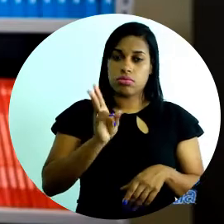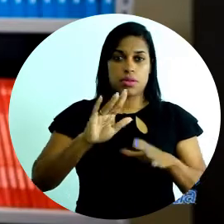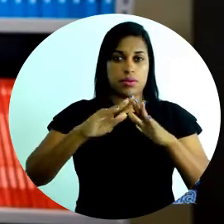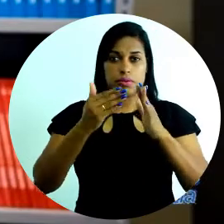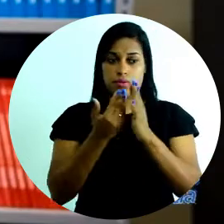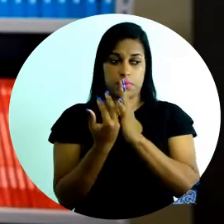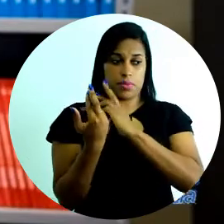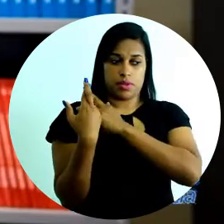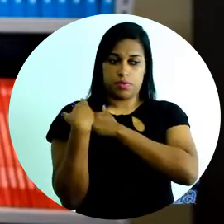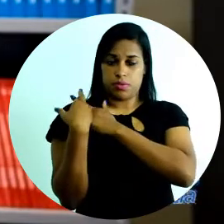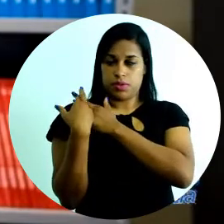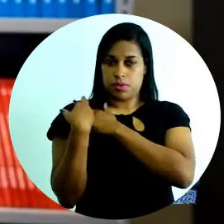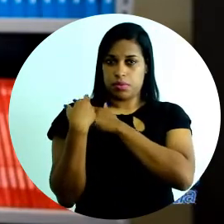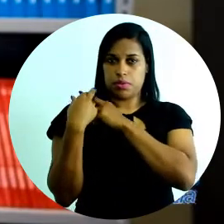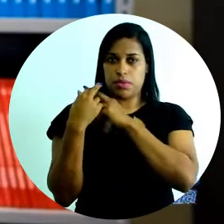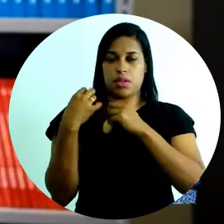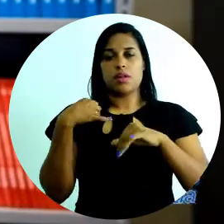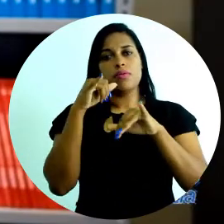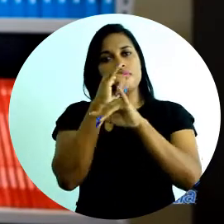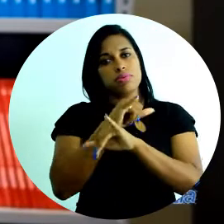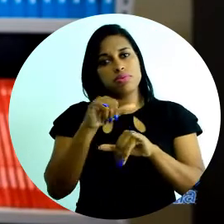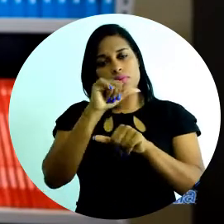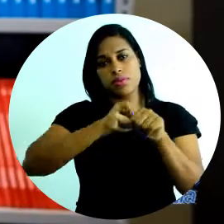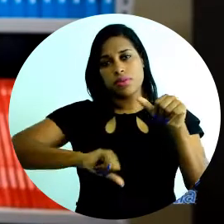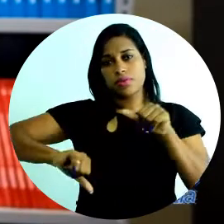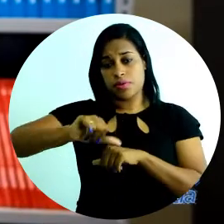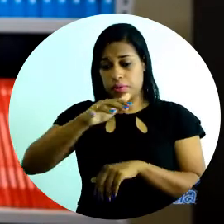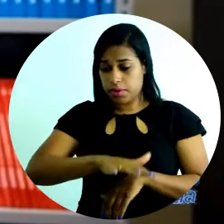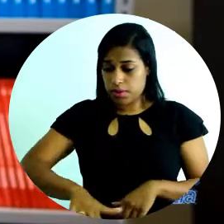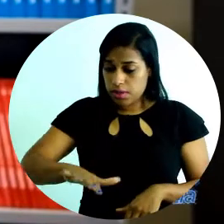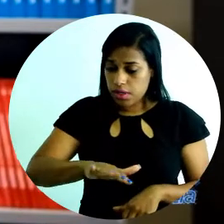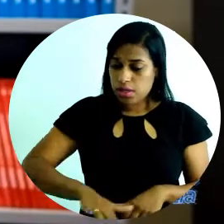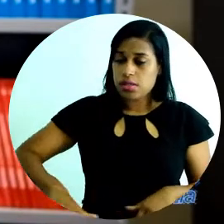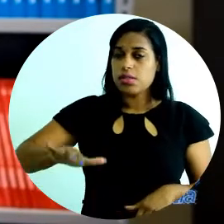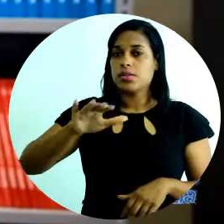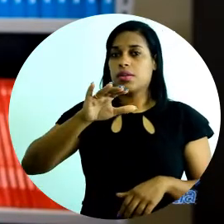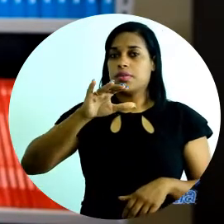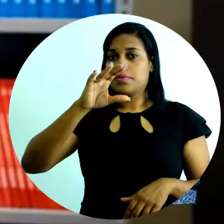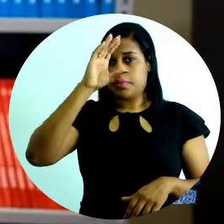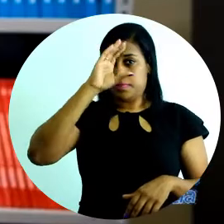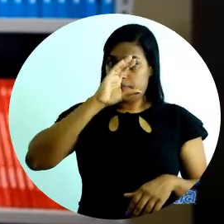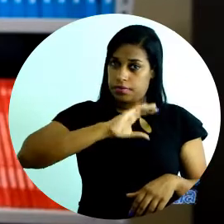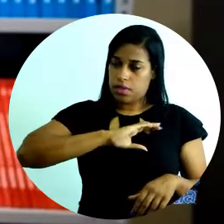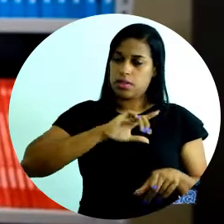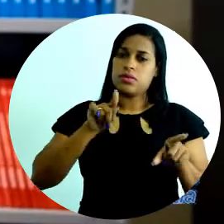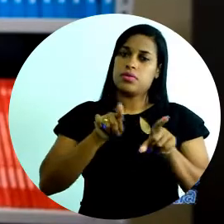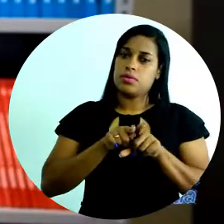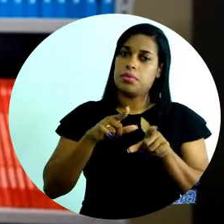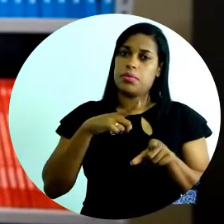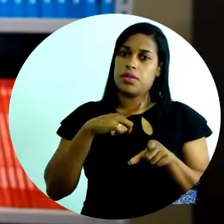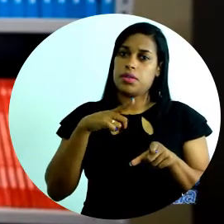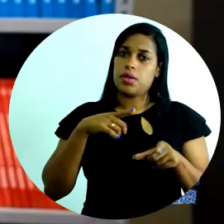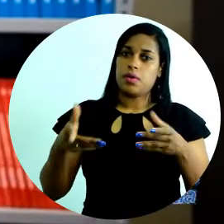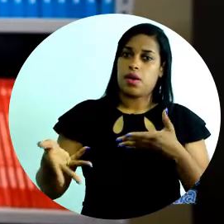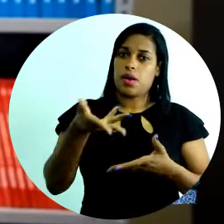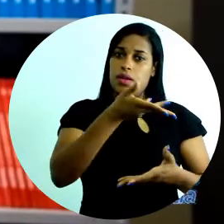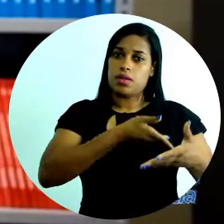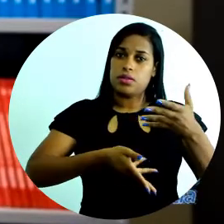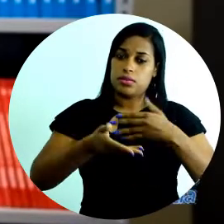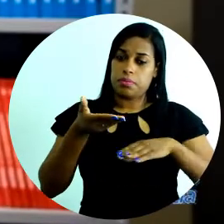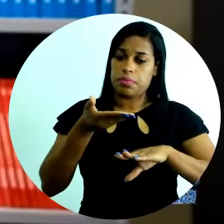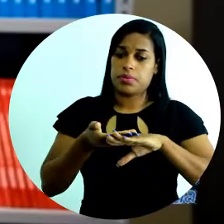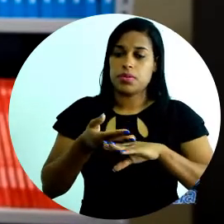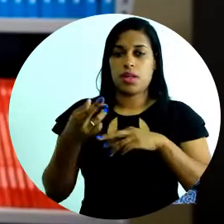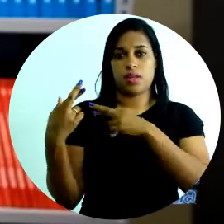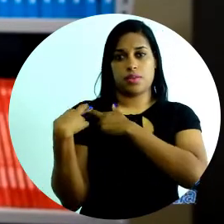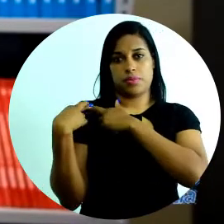dada à escola a imensa responsabilidade de formar, né, transformar crianças em cidadãos, também existe uma